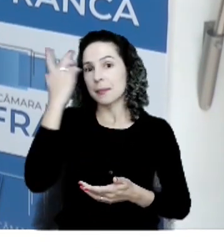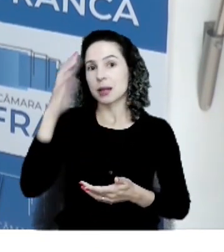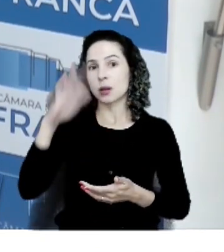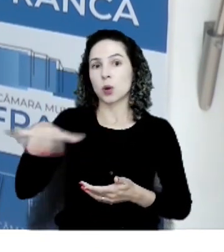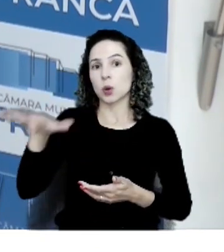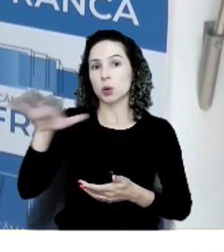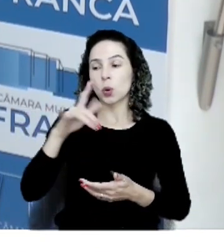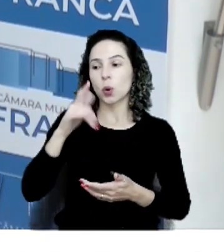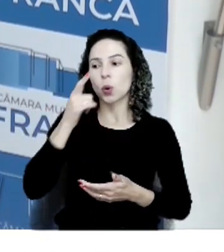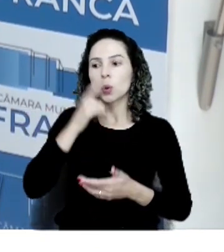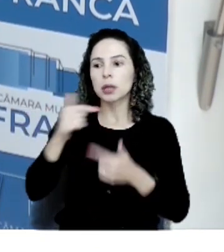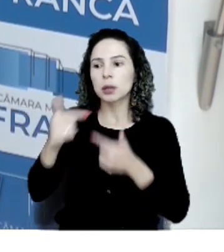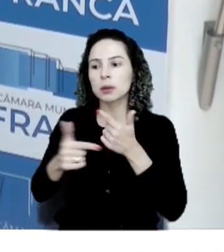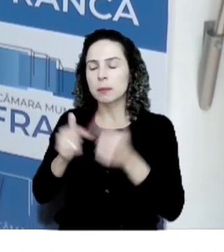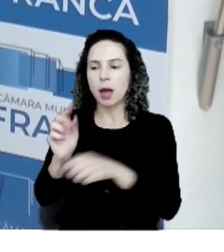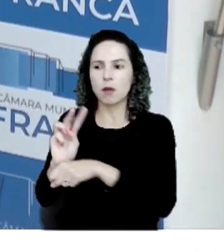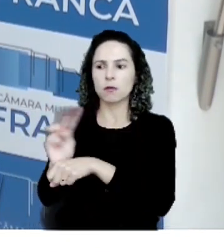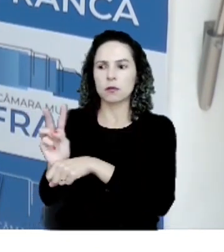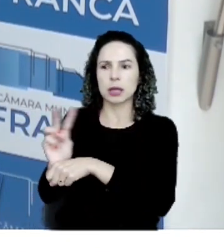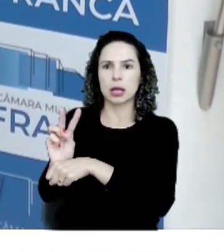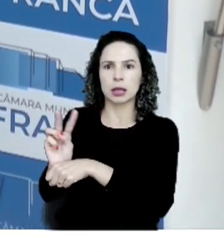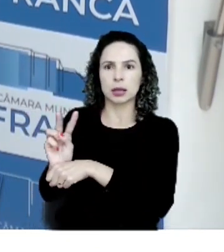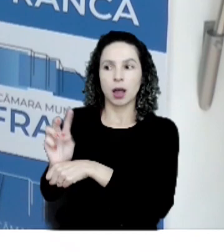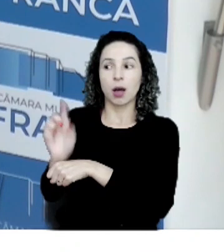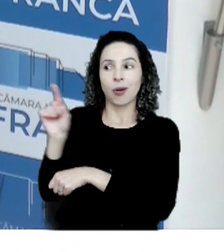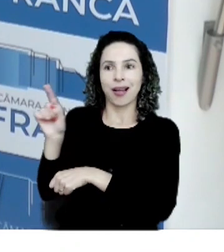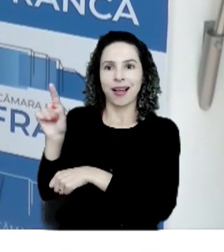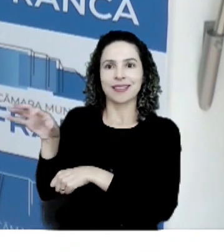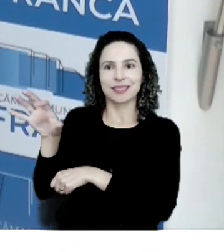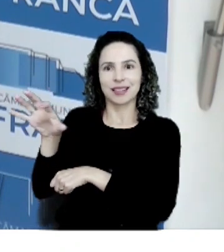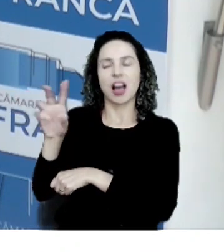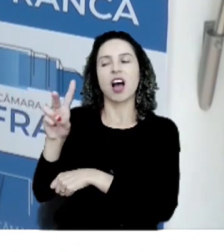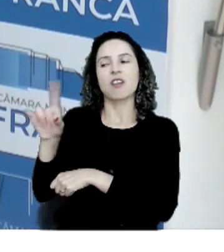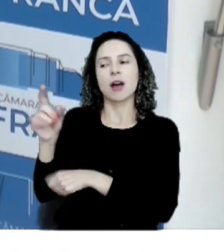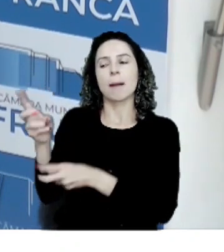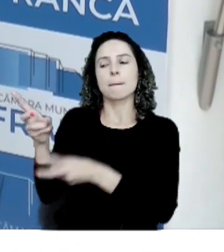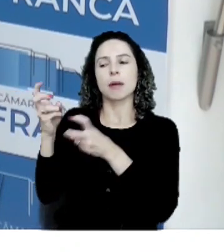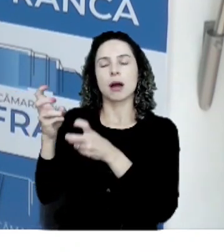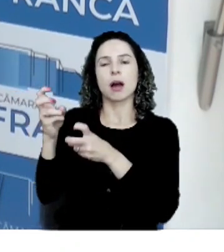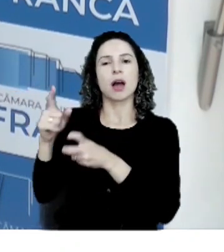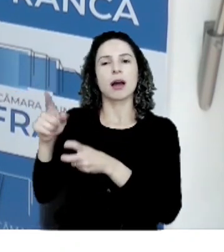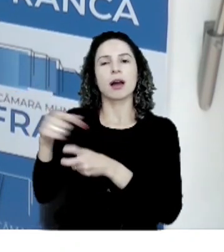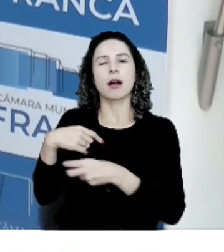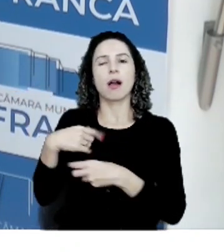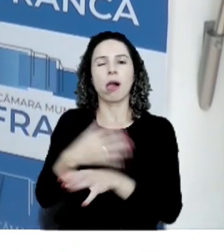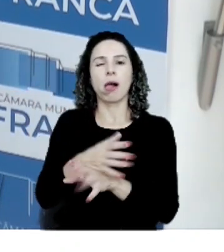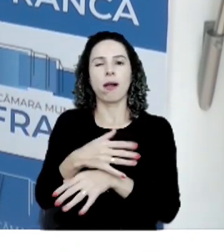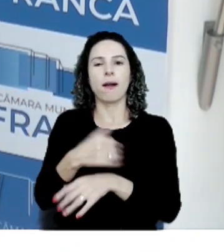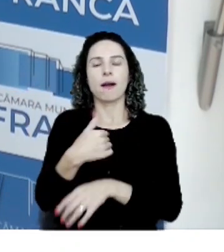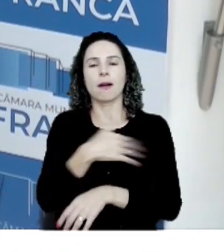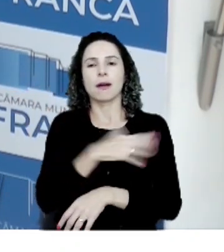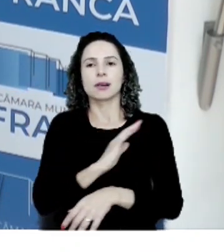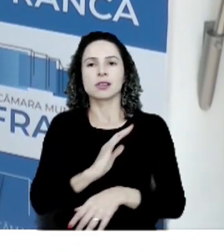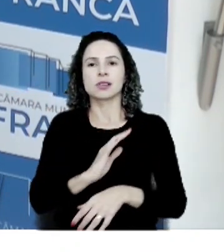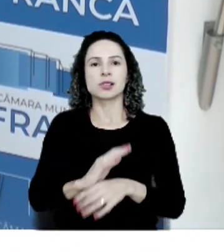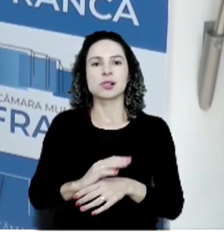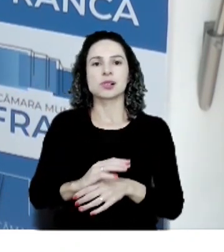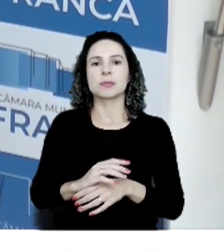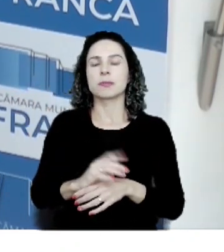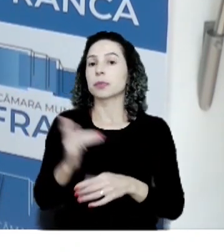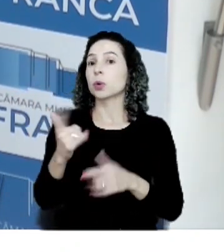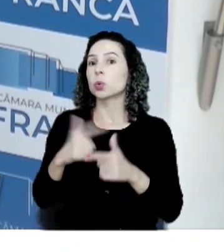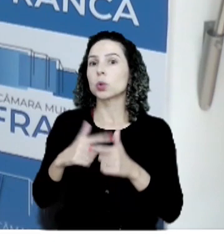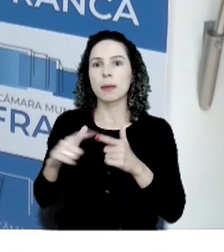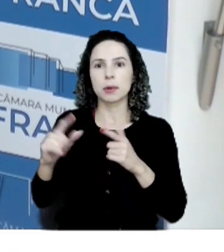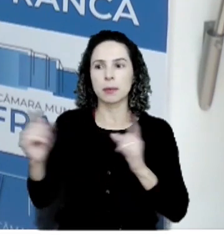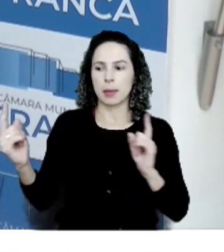um serviço de fiscalização lá, vai ver que esse pessoal está sendo negligente. Não tem problema de